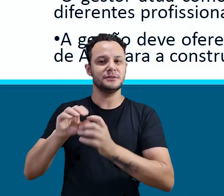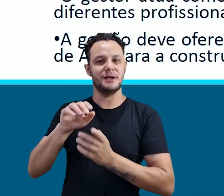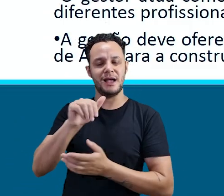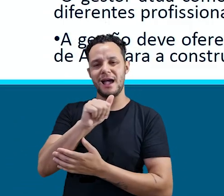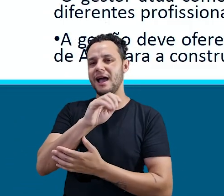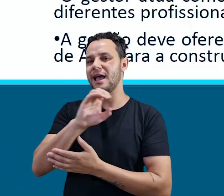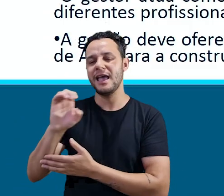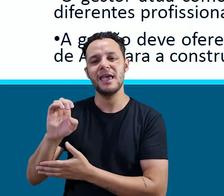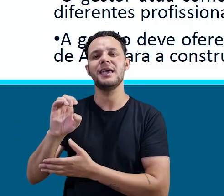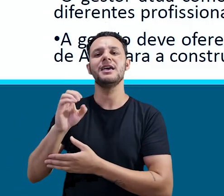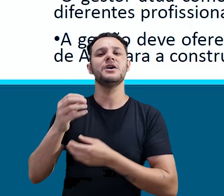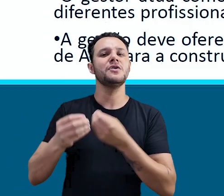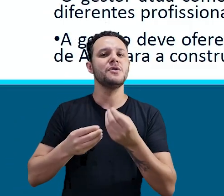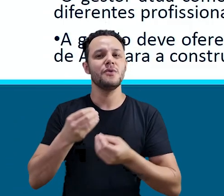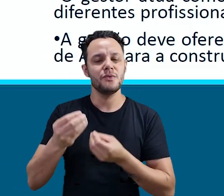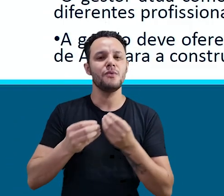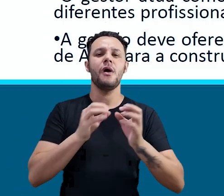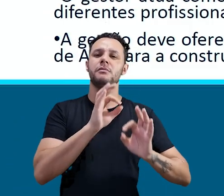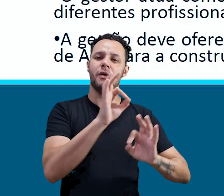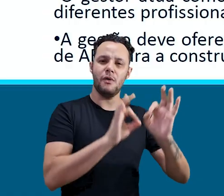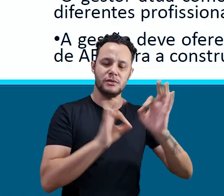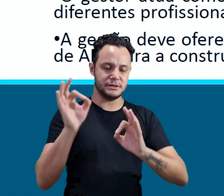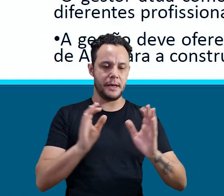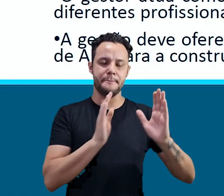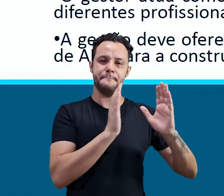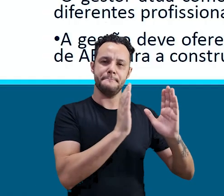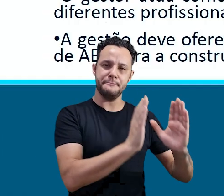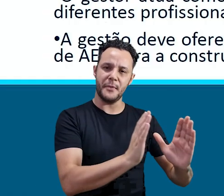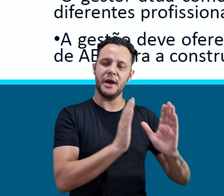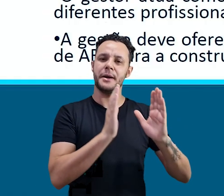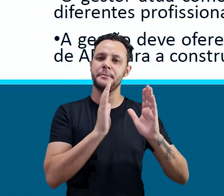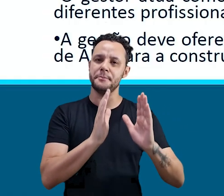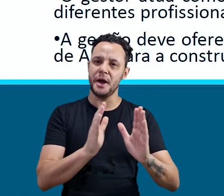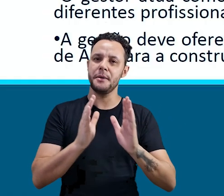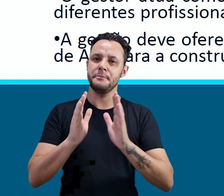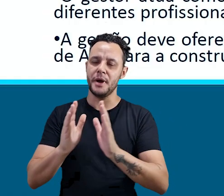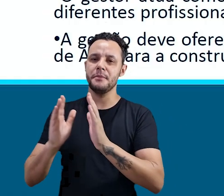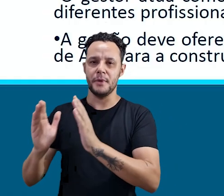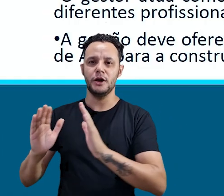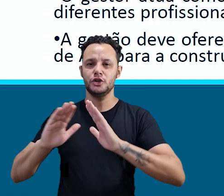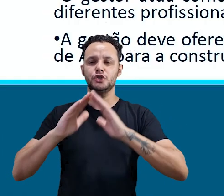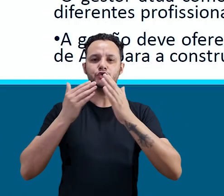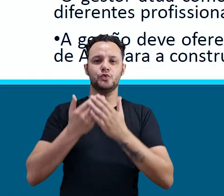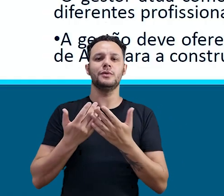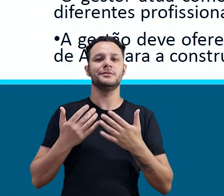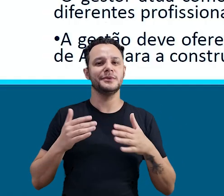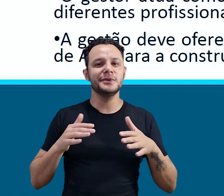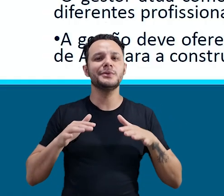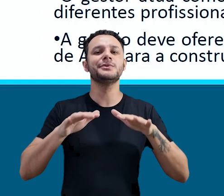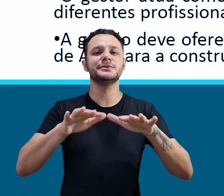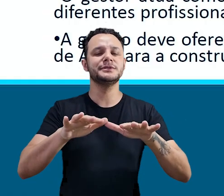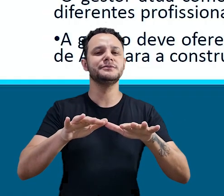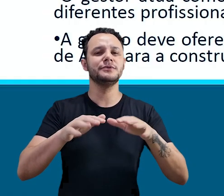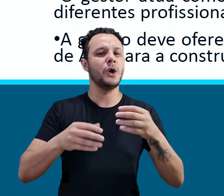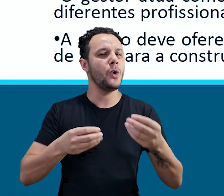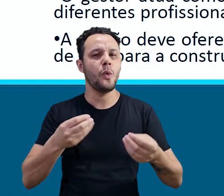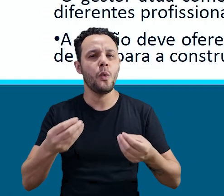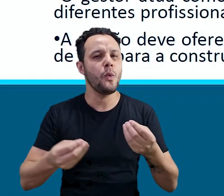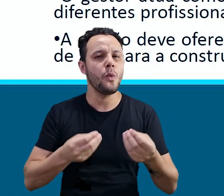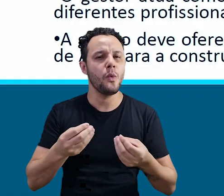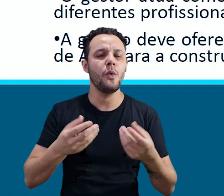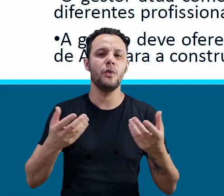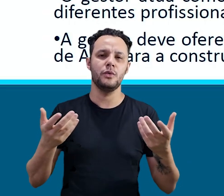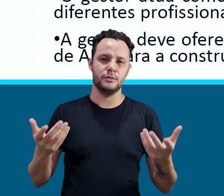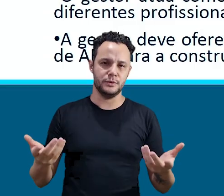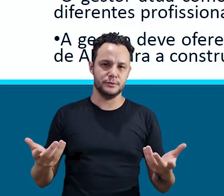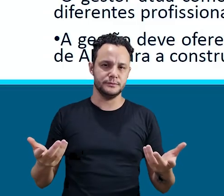na organização do AE para fazer com que as coisas funcionem, para que a gente tenha de fato uma escola inclusiva e não só uma